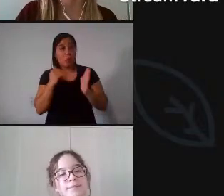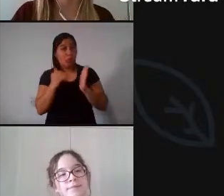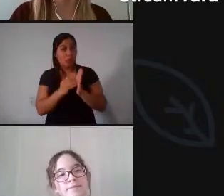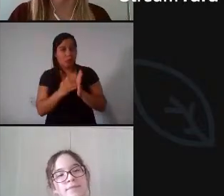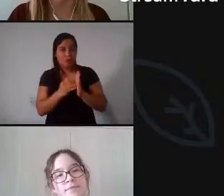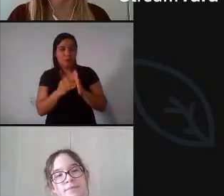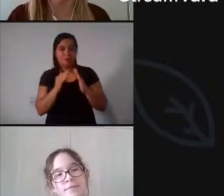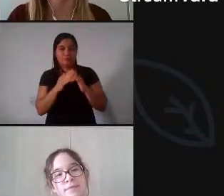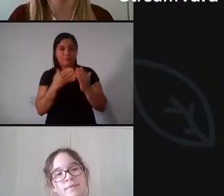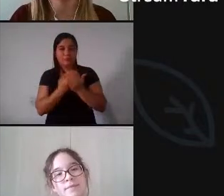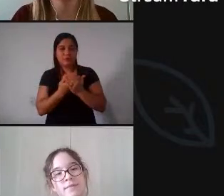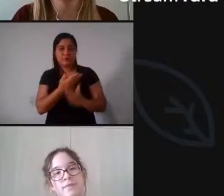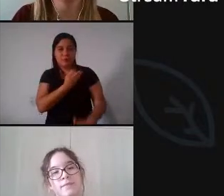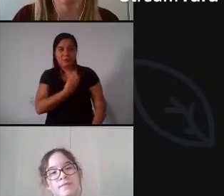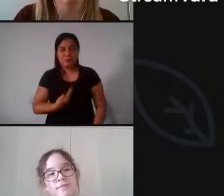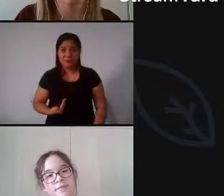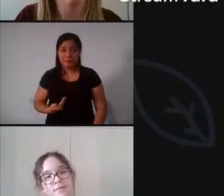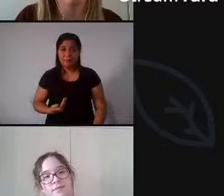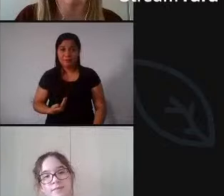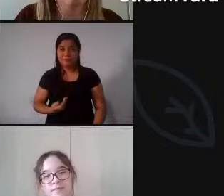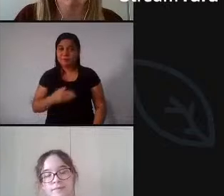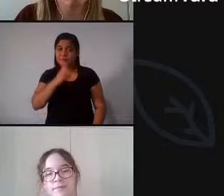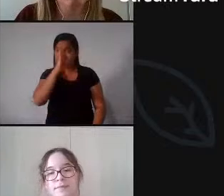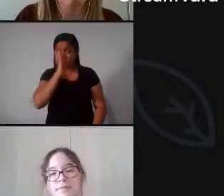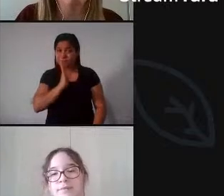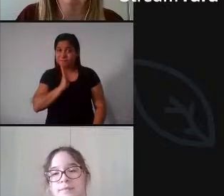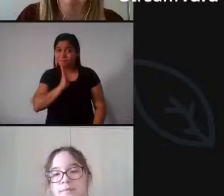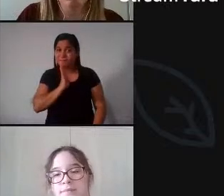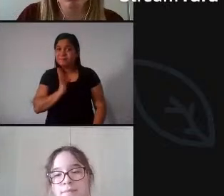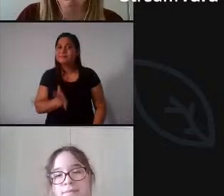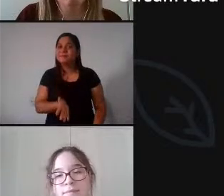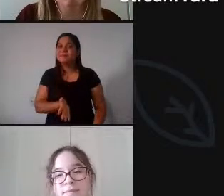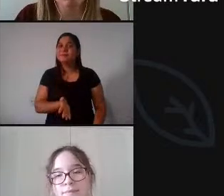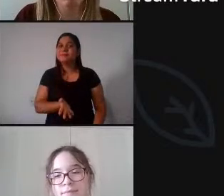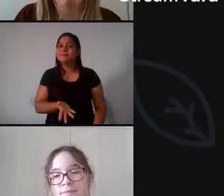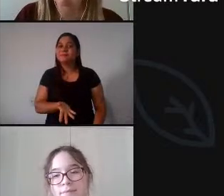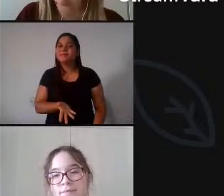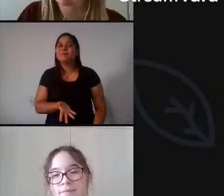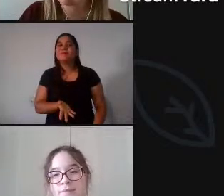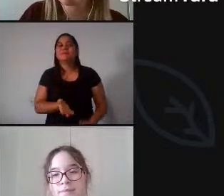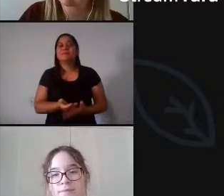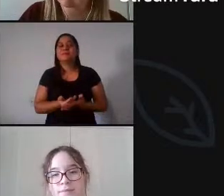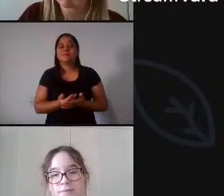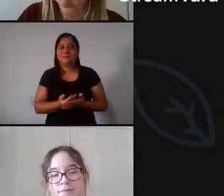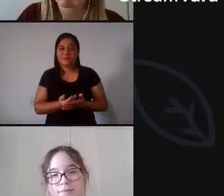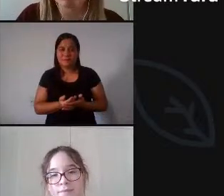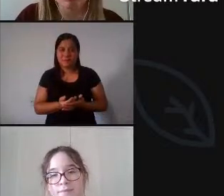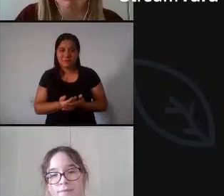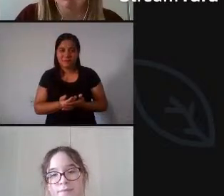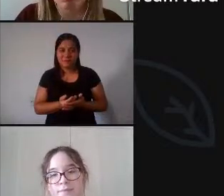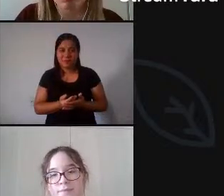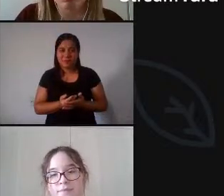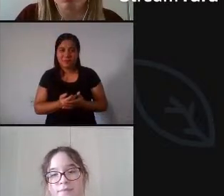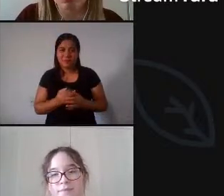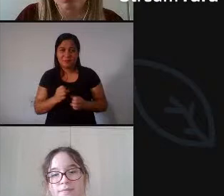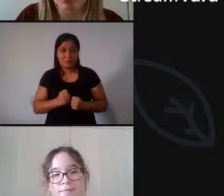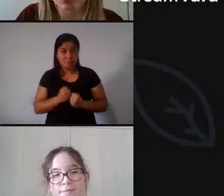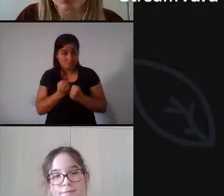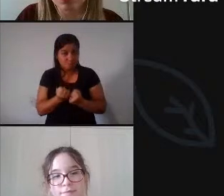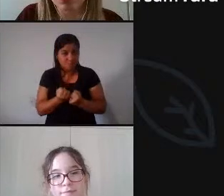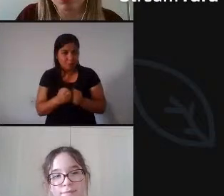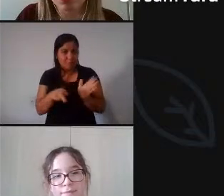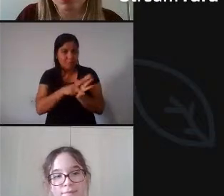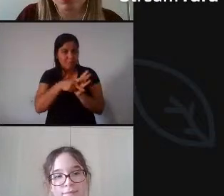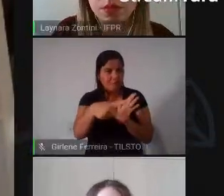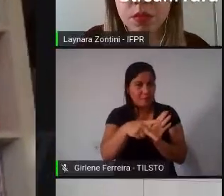E eu acho que todas essas conquistas vêm, então, desse estudo, do desempenho delas, né? Então,